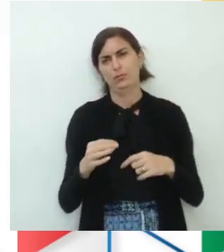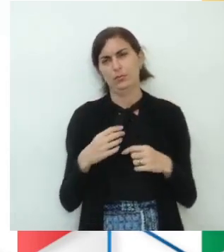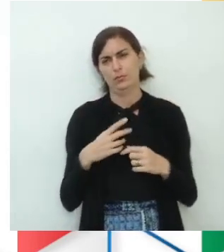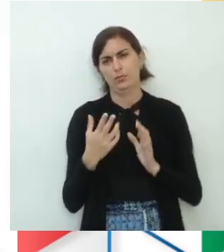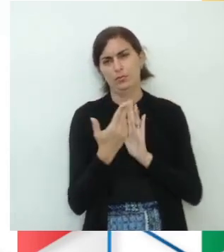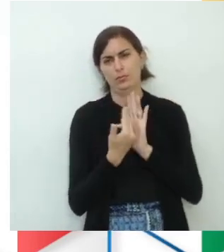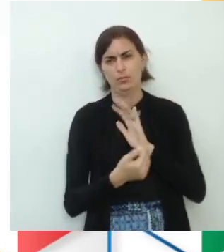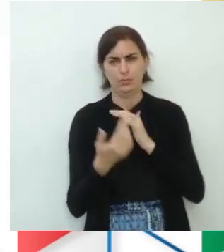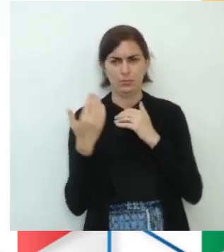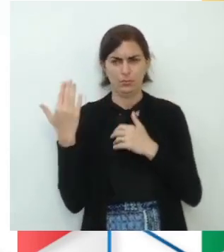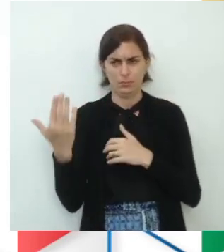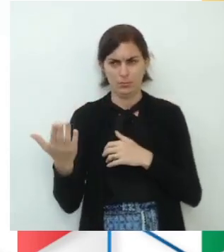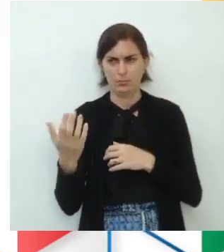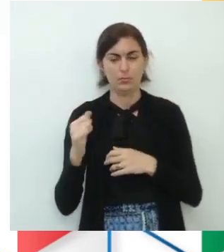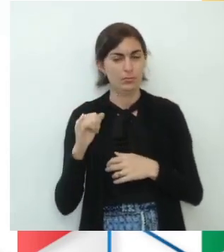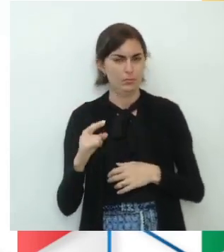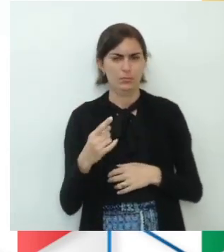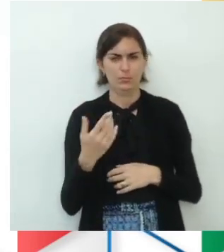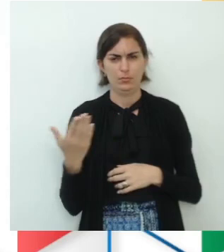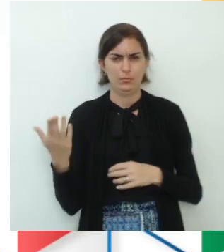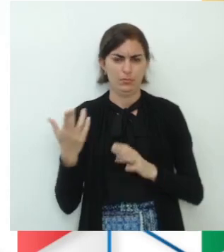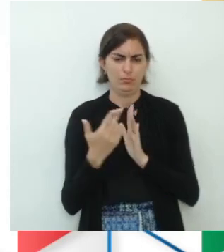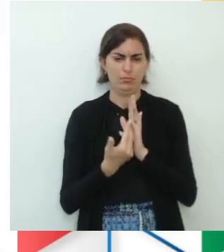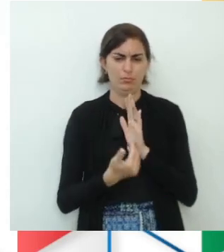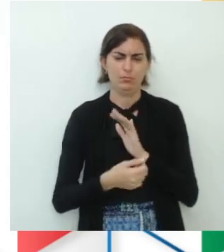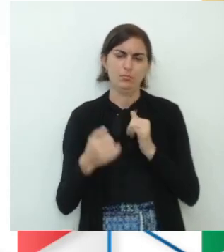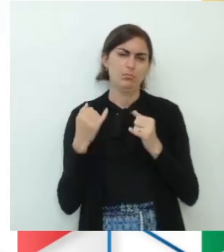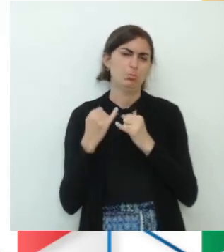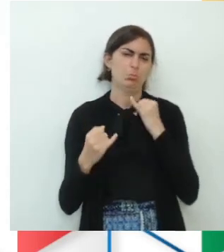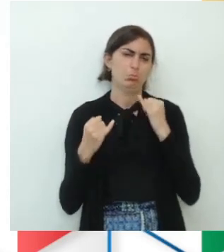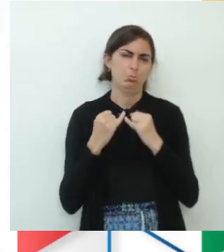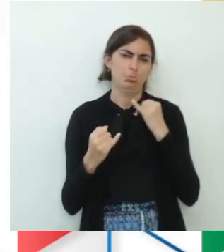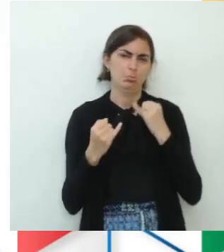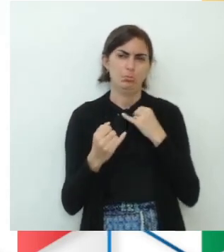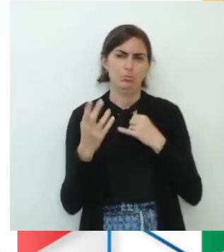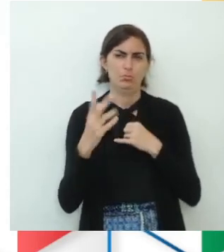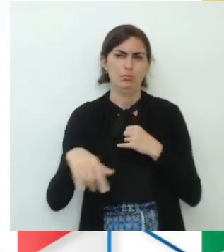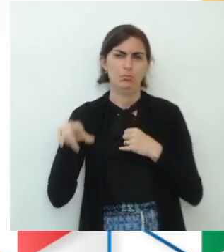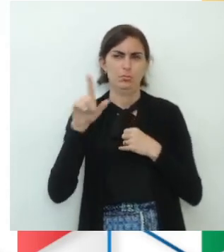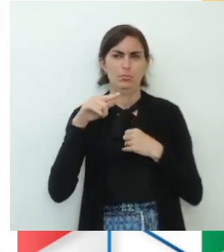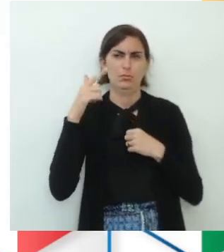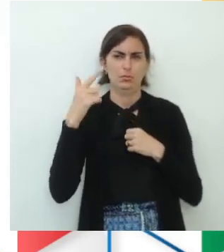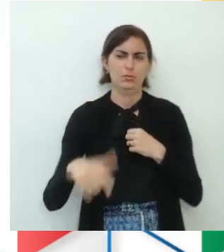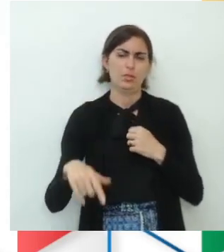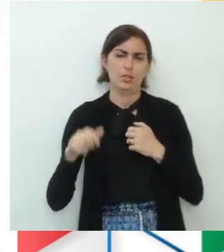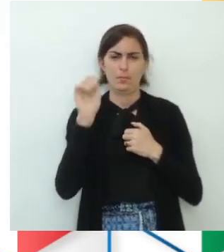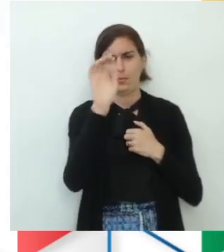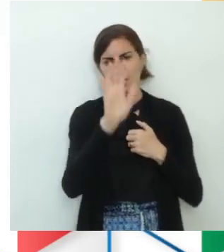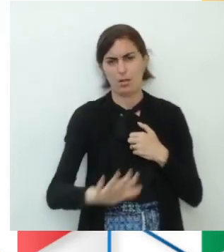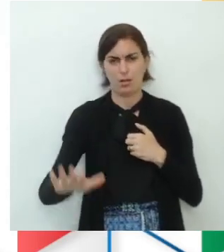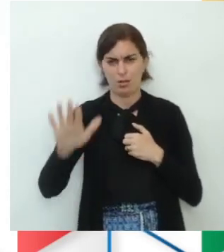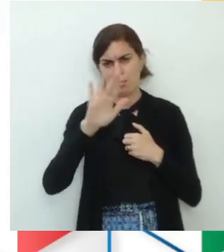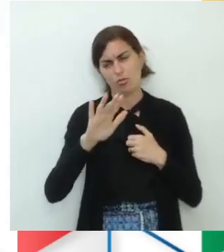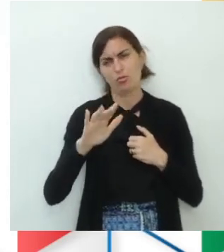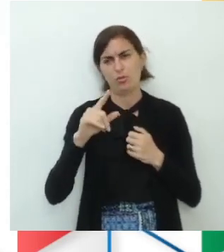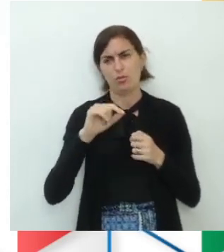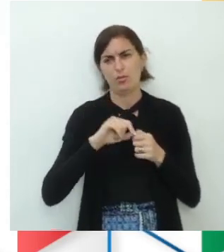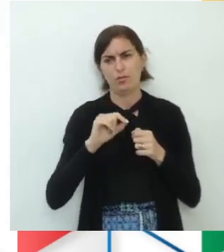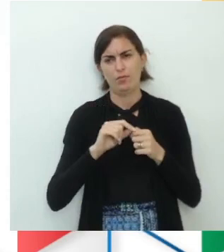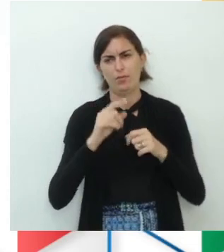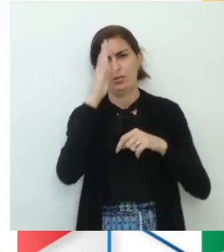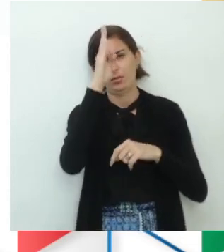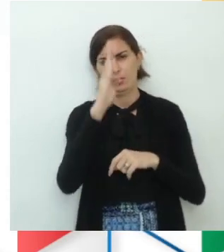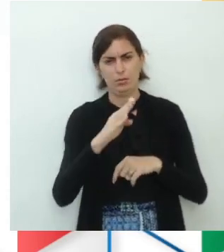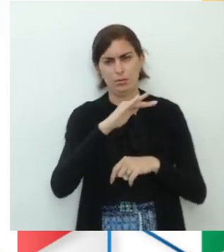da figura. Então, se a figura ficar parecendo que está repetida a imagem, está feita a